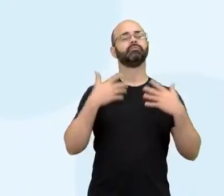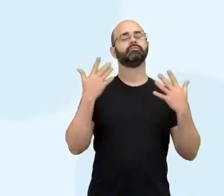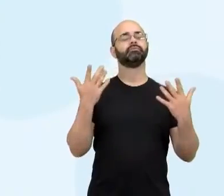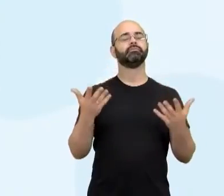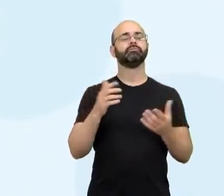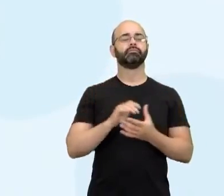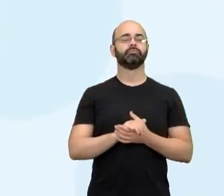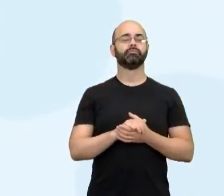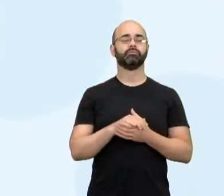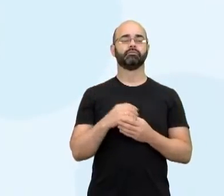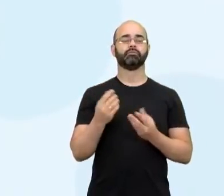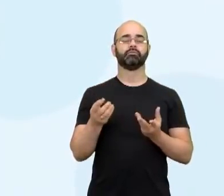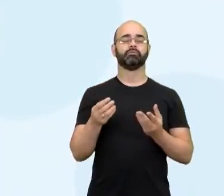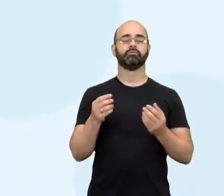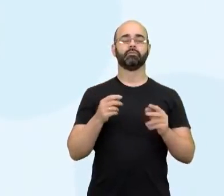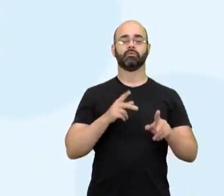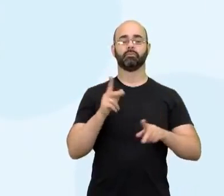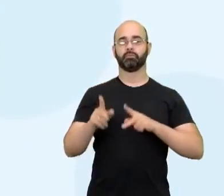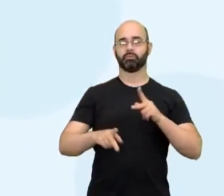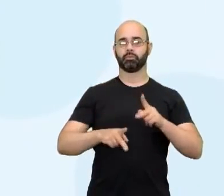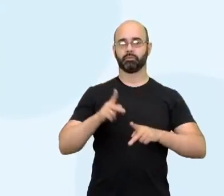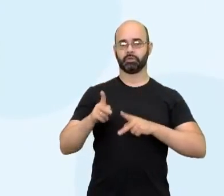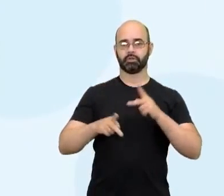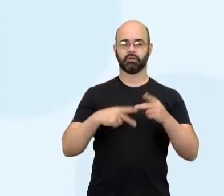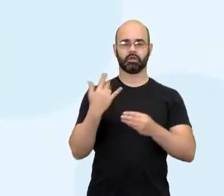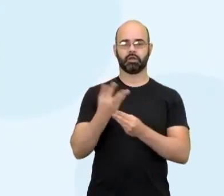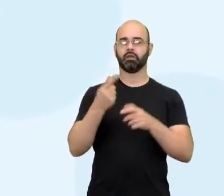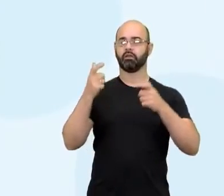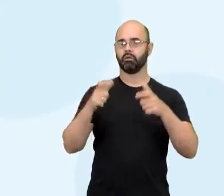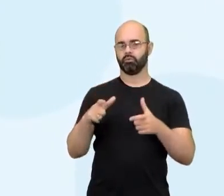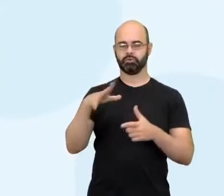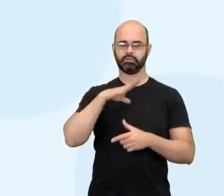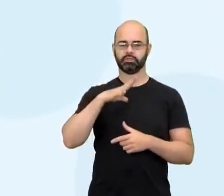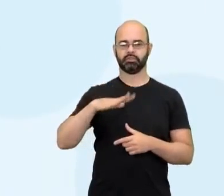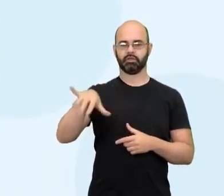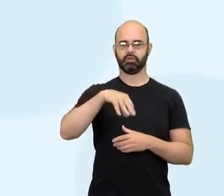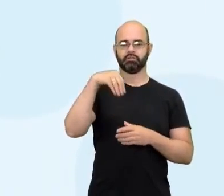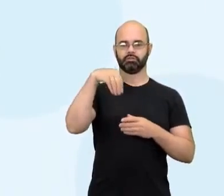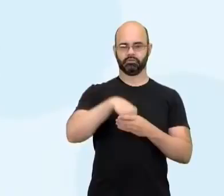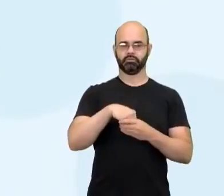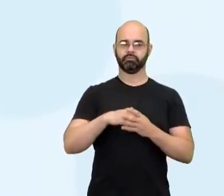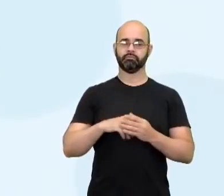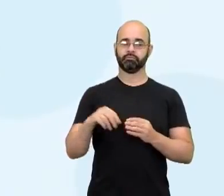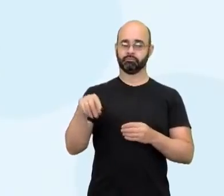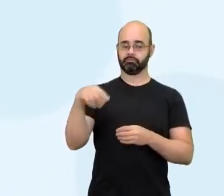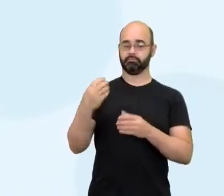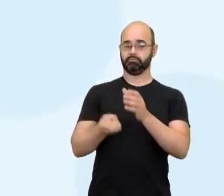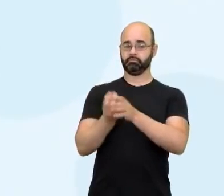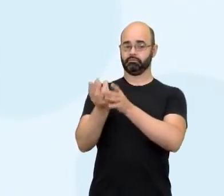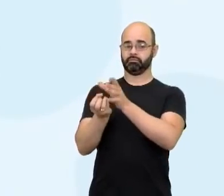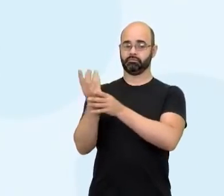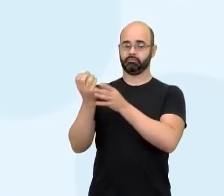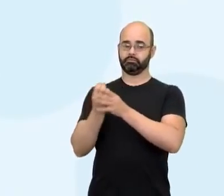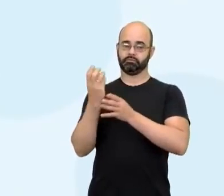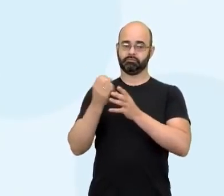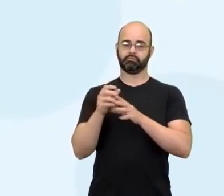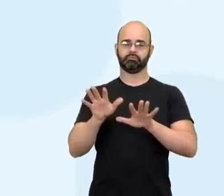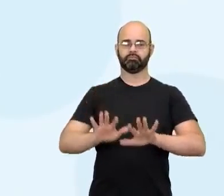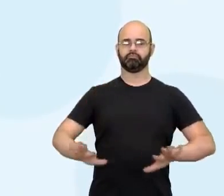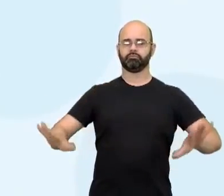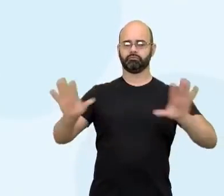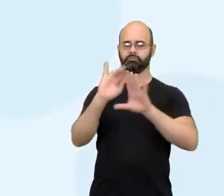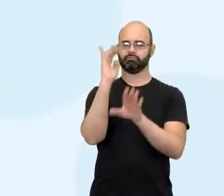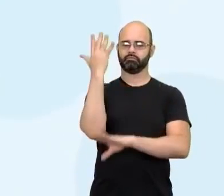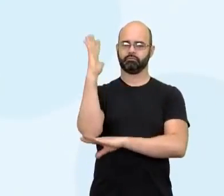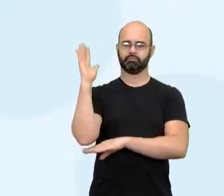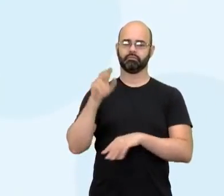gente, né, a arte pública ela está inserida no cenário das cidades, de forma que essas obras passam a fazer parte da paisagem de praças,